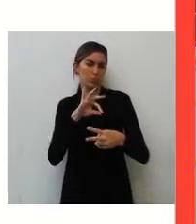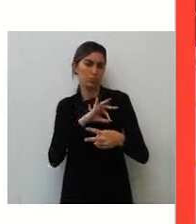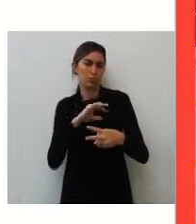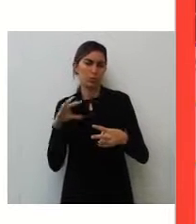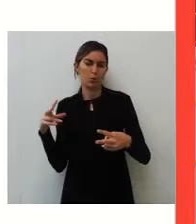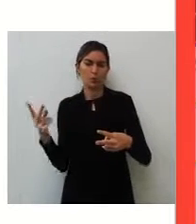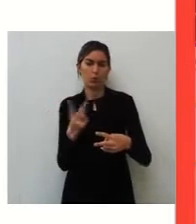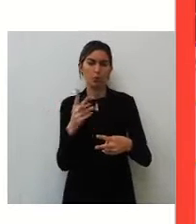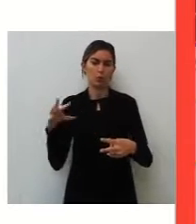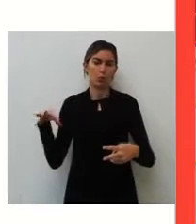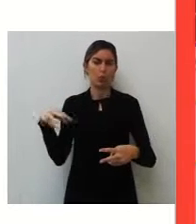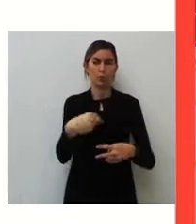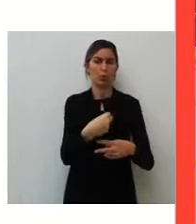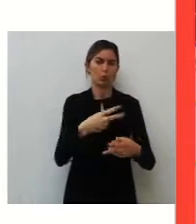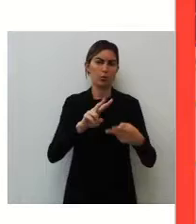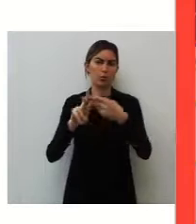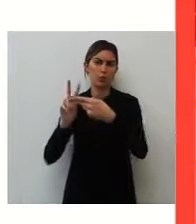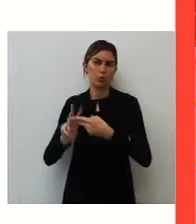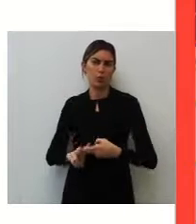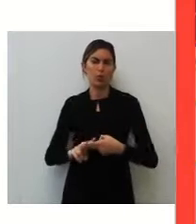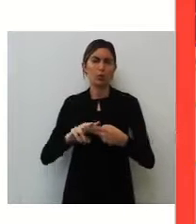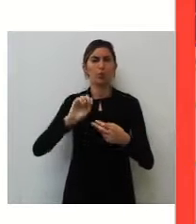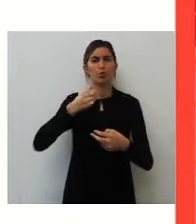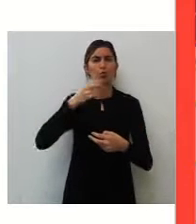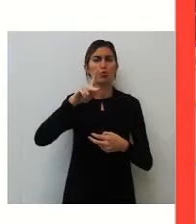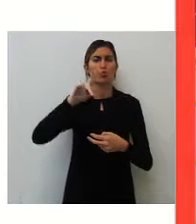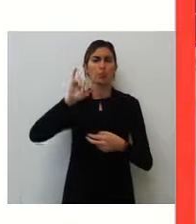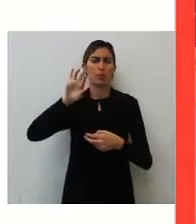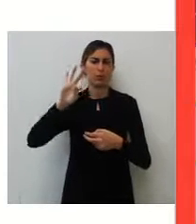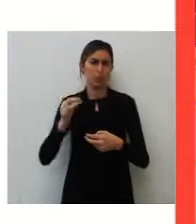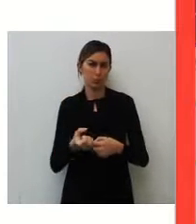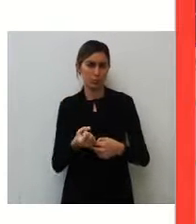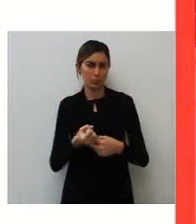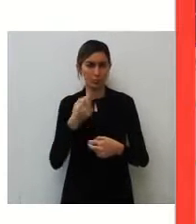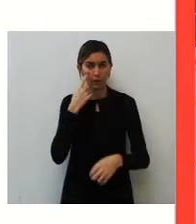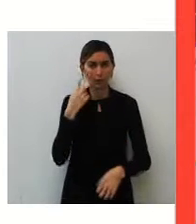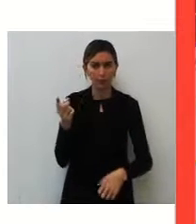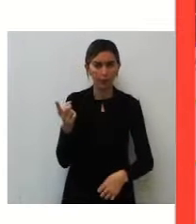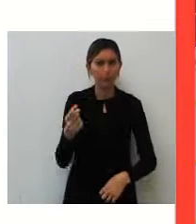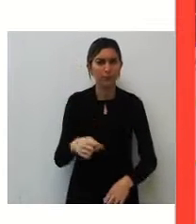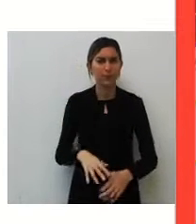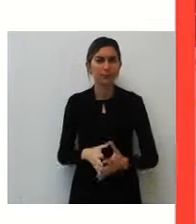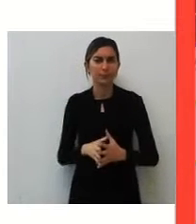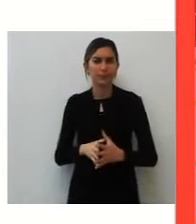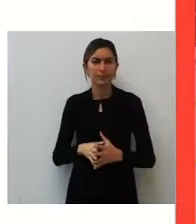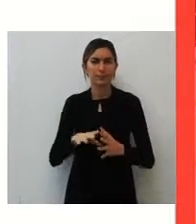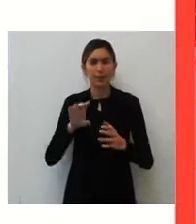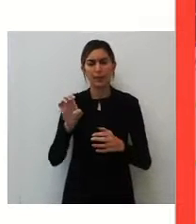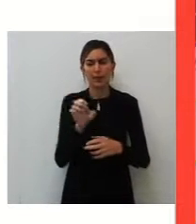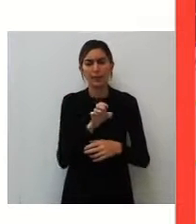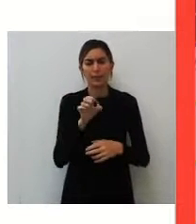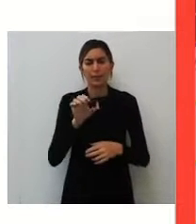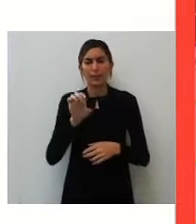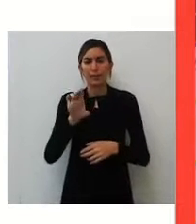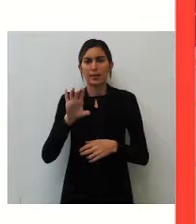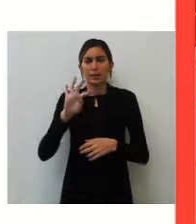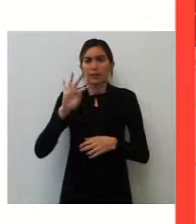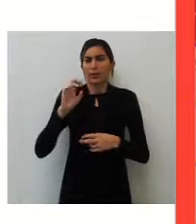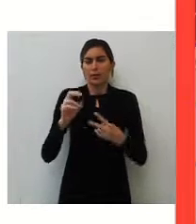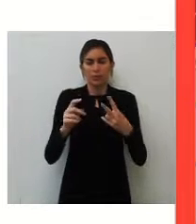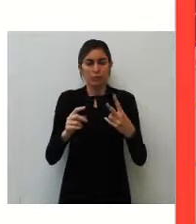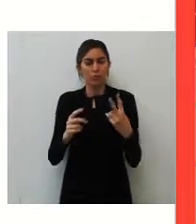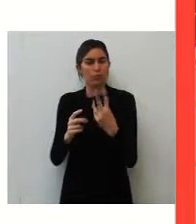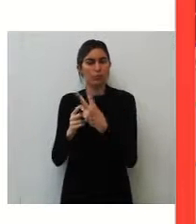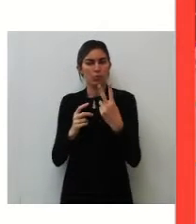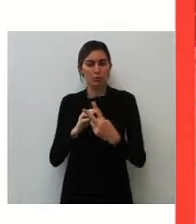todos foram presos como suspeitos olha lá exceto os